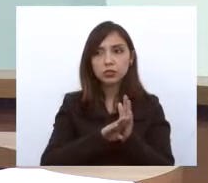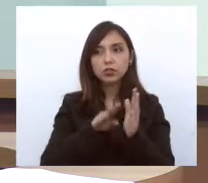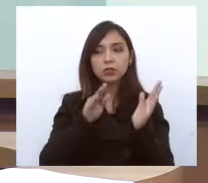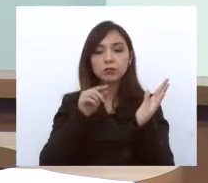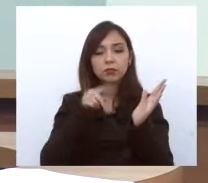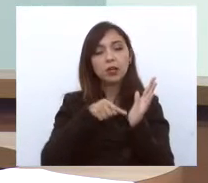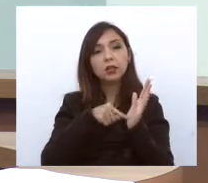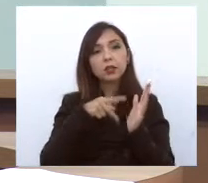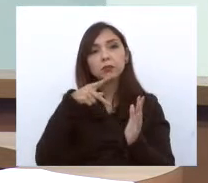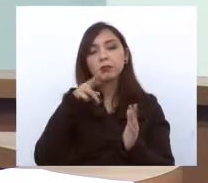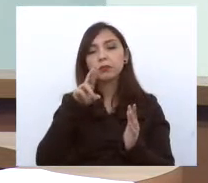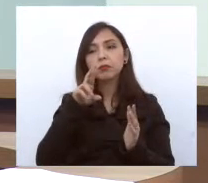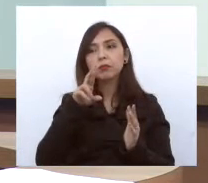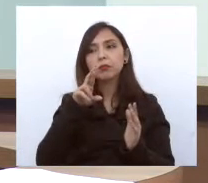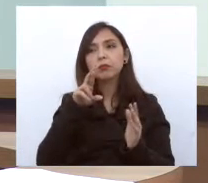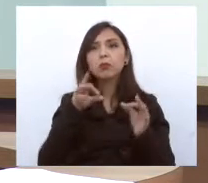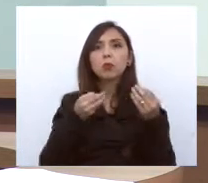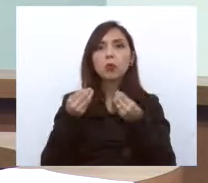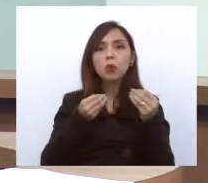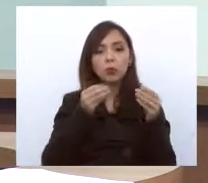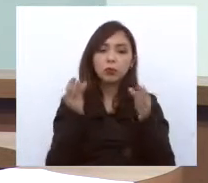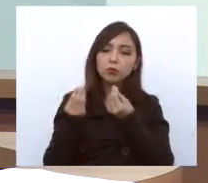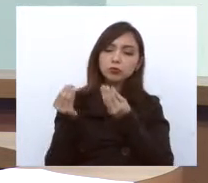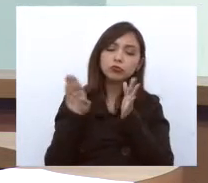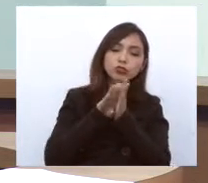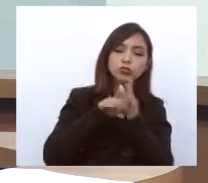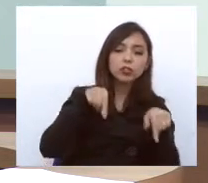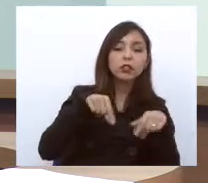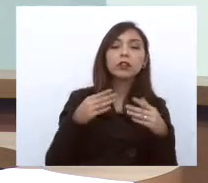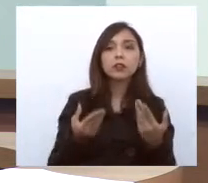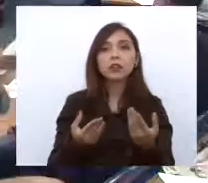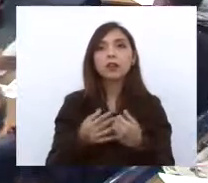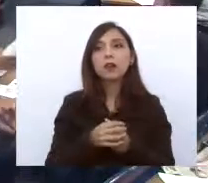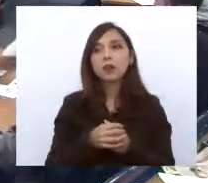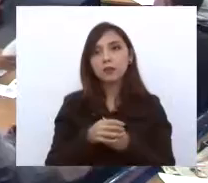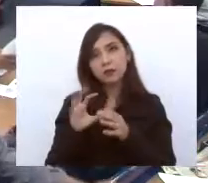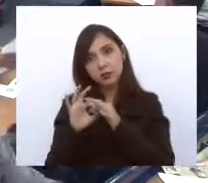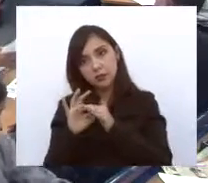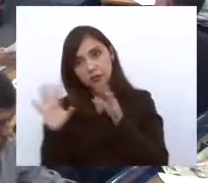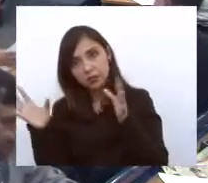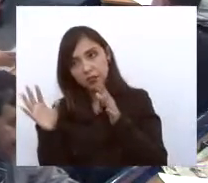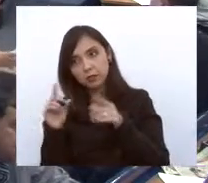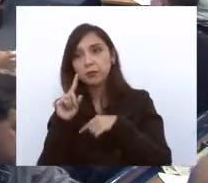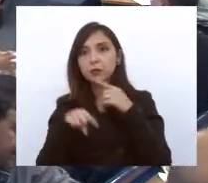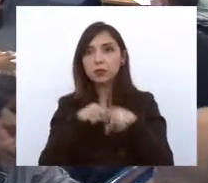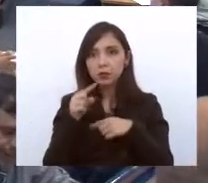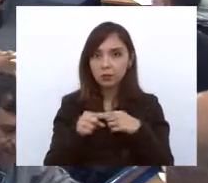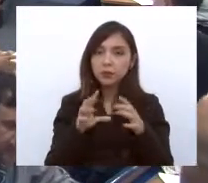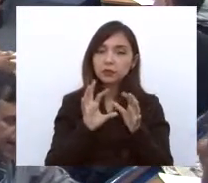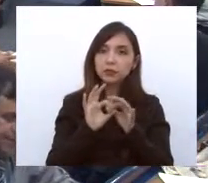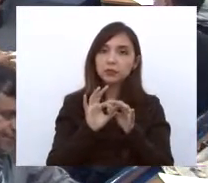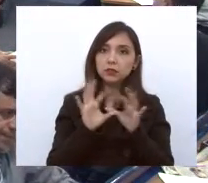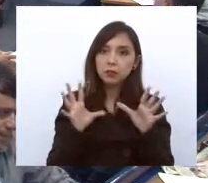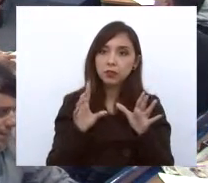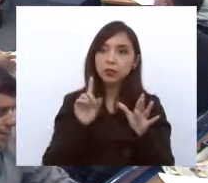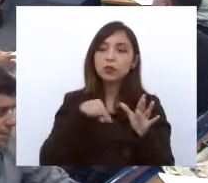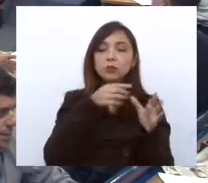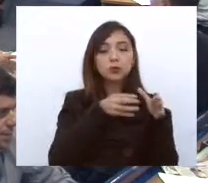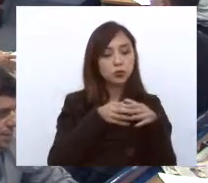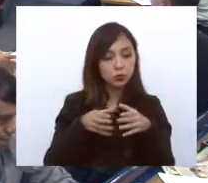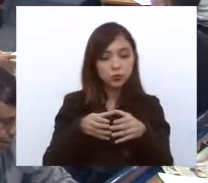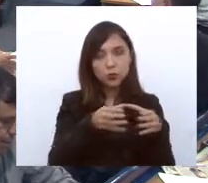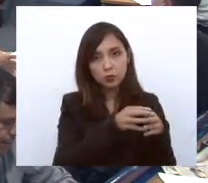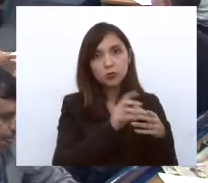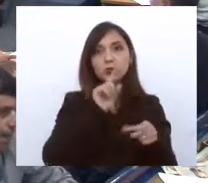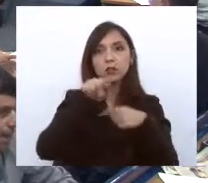proposto pelo parlamentar. Por onde ele, quais são o trâmite? Pela deliberação, Depois da deliberação, o vereador passa para as comissões